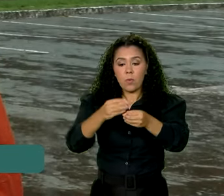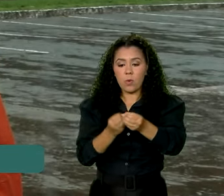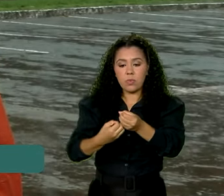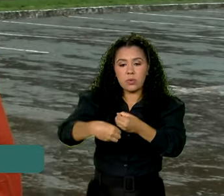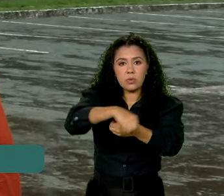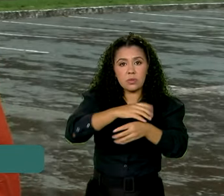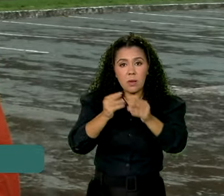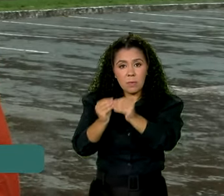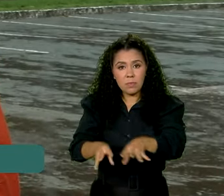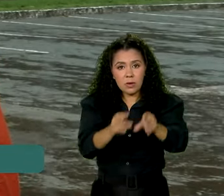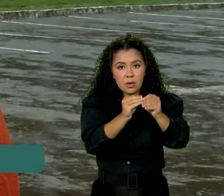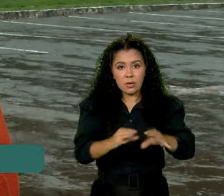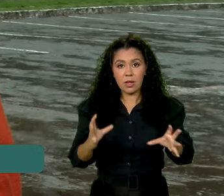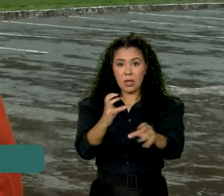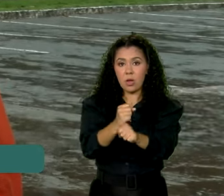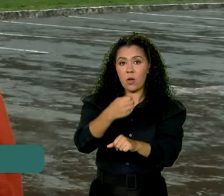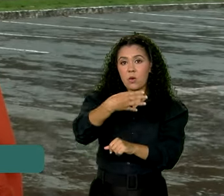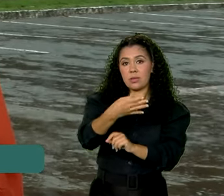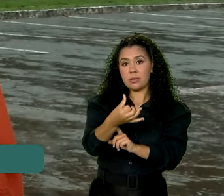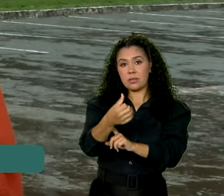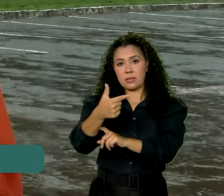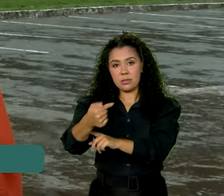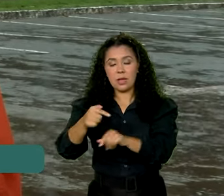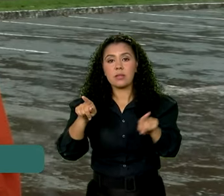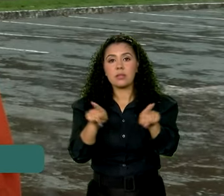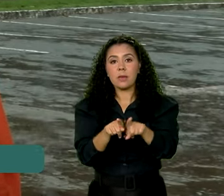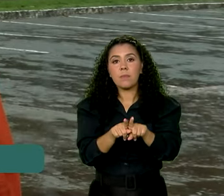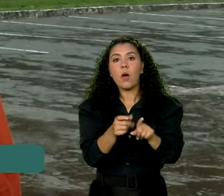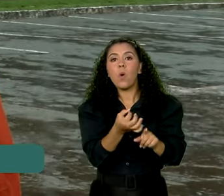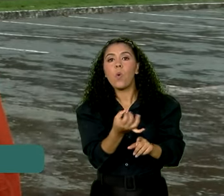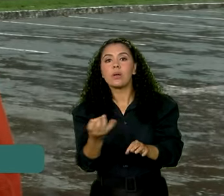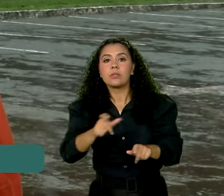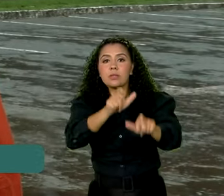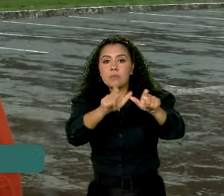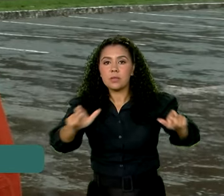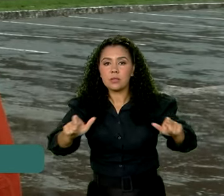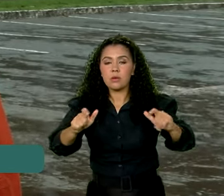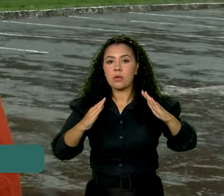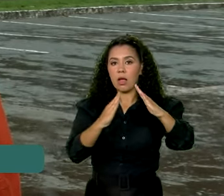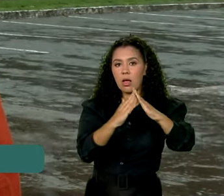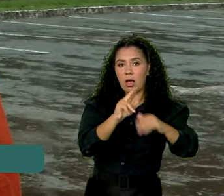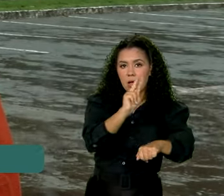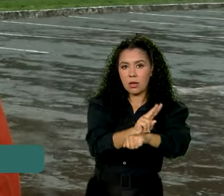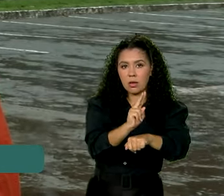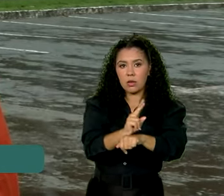de 467, o número de pessoas abrigadas caiu para